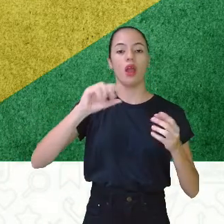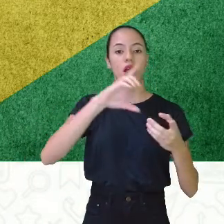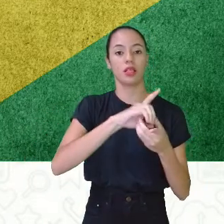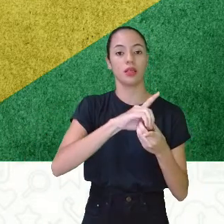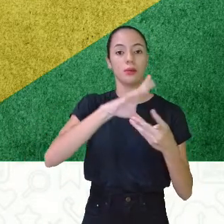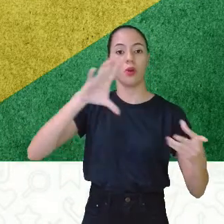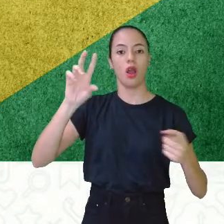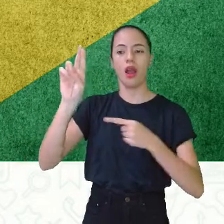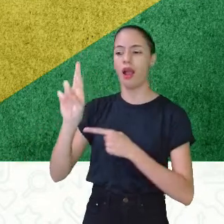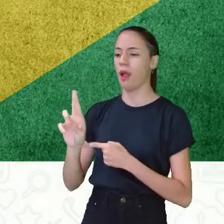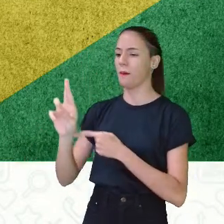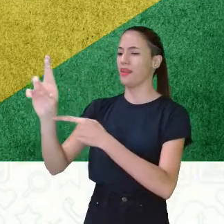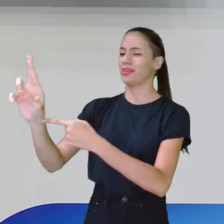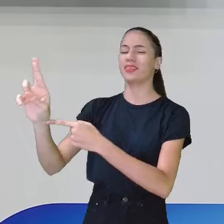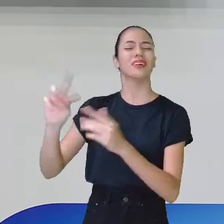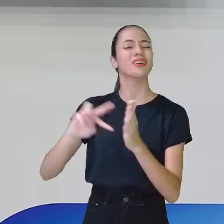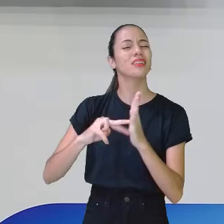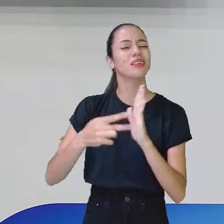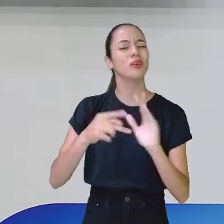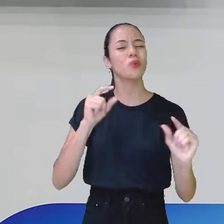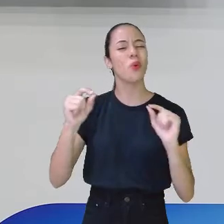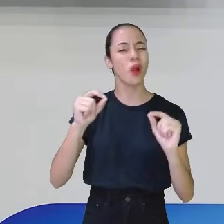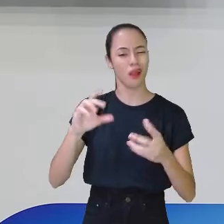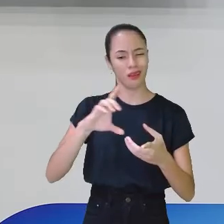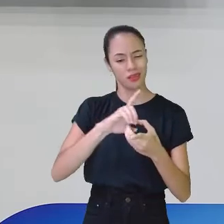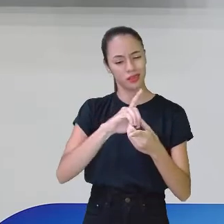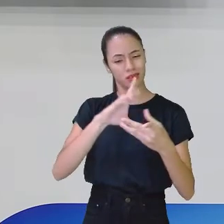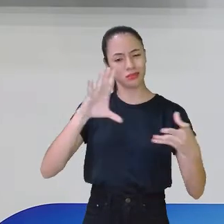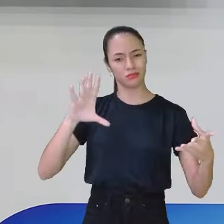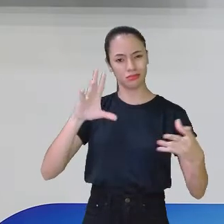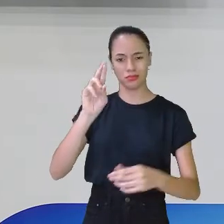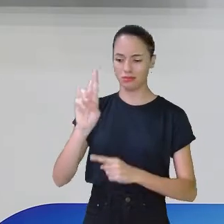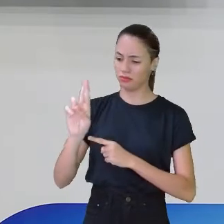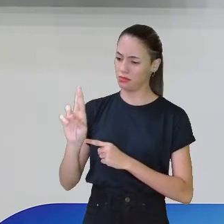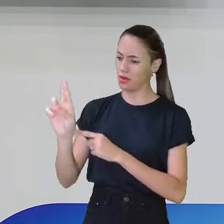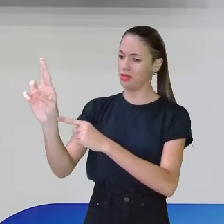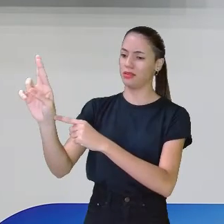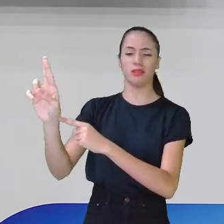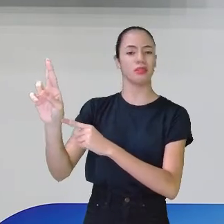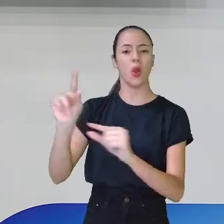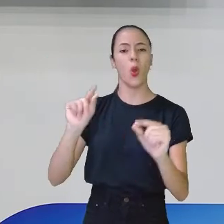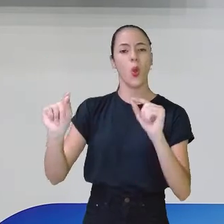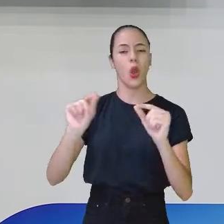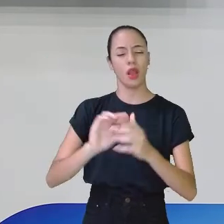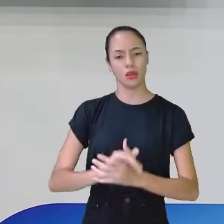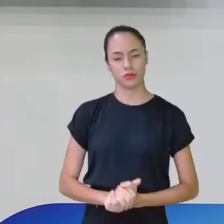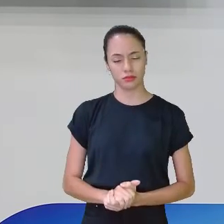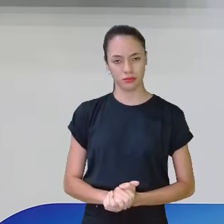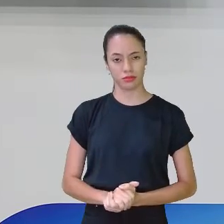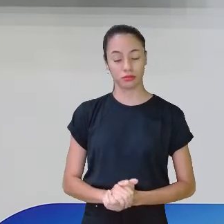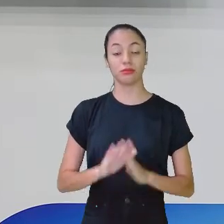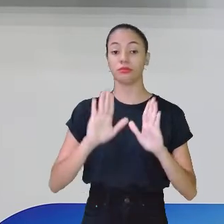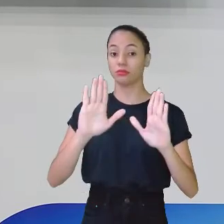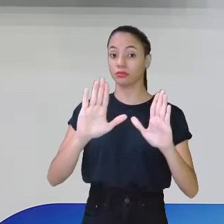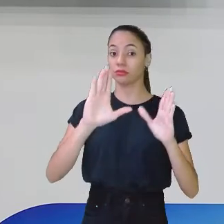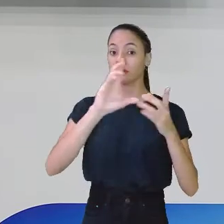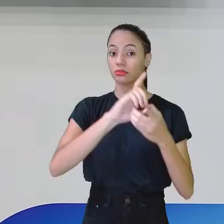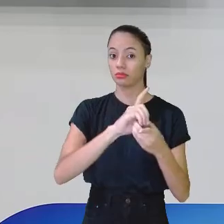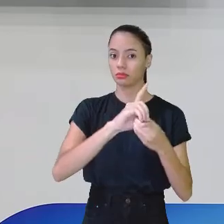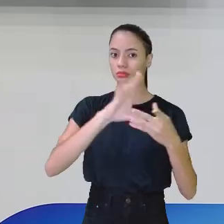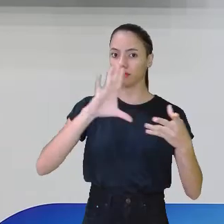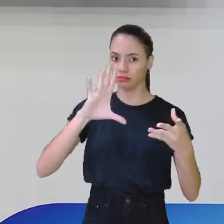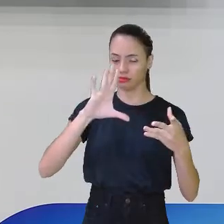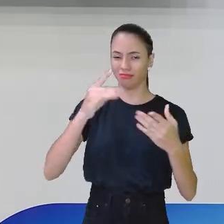E aí, mas que danado é isso, né, de democracia representativa? E aí, será que a democracia, desde o